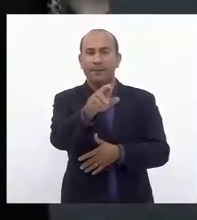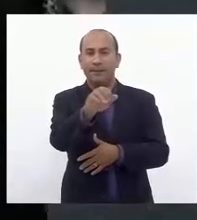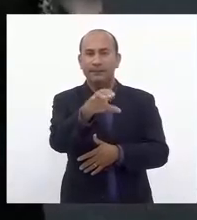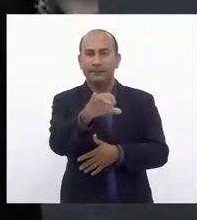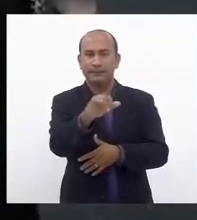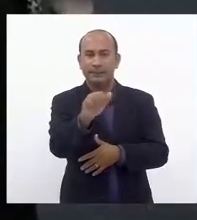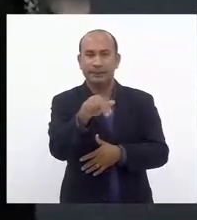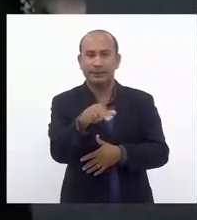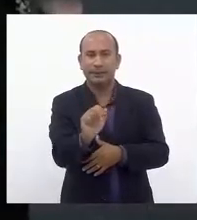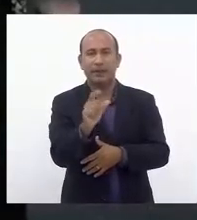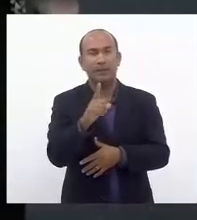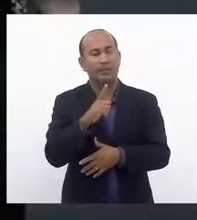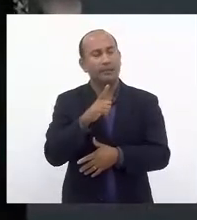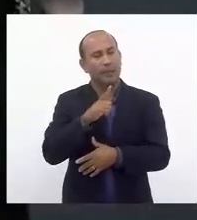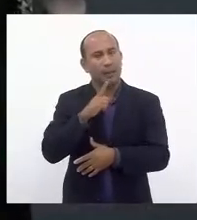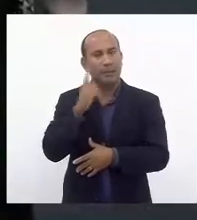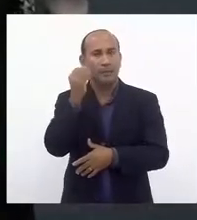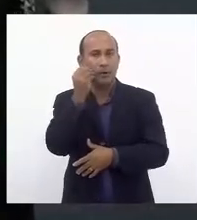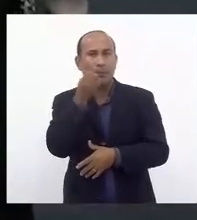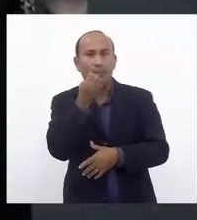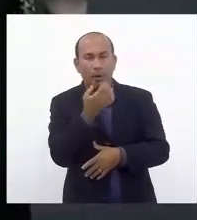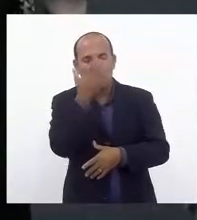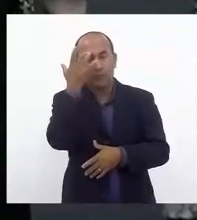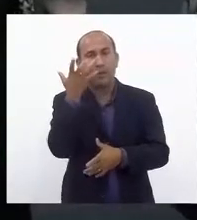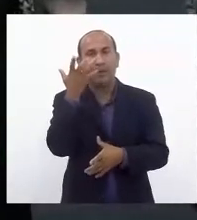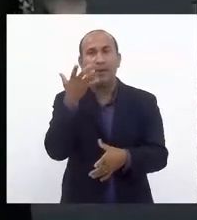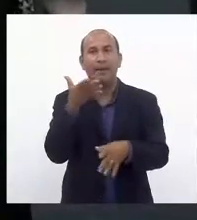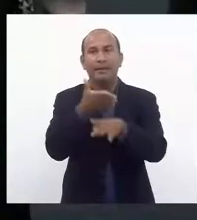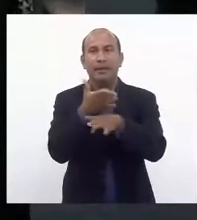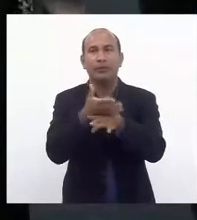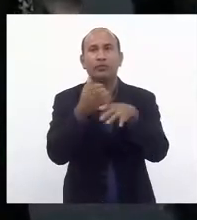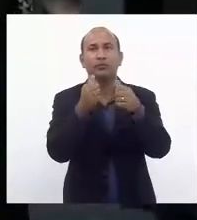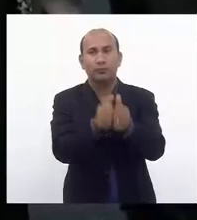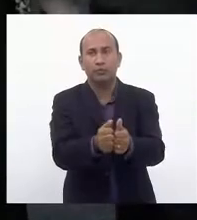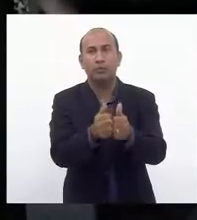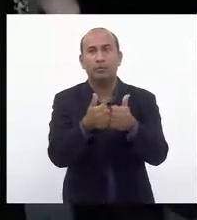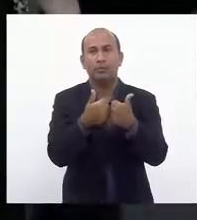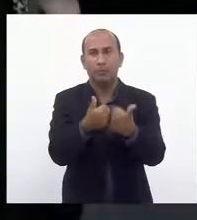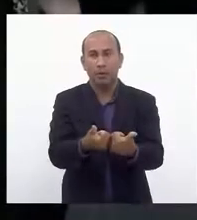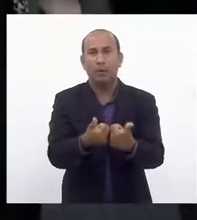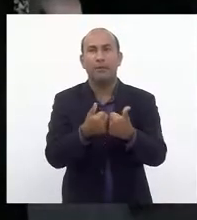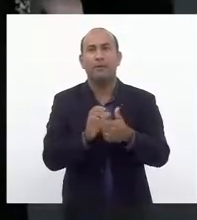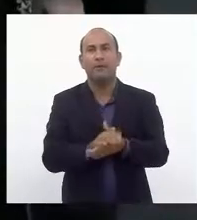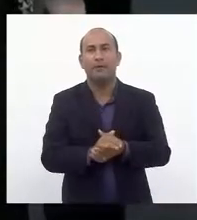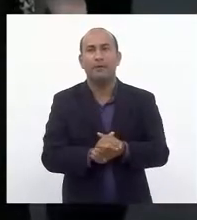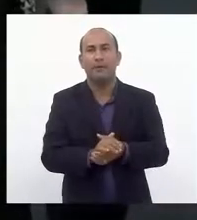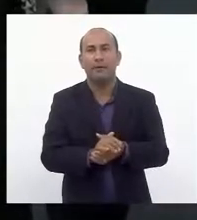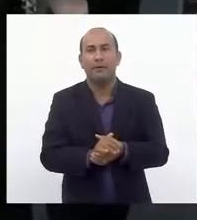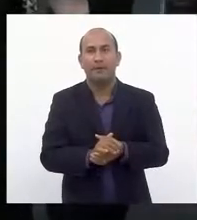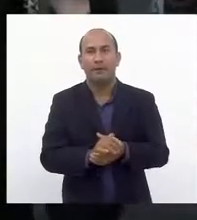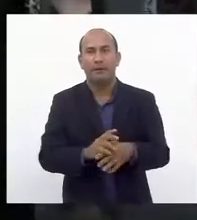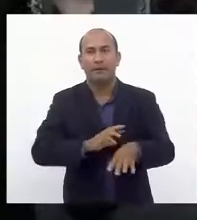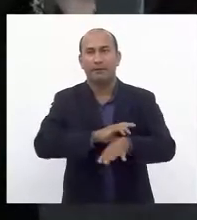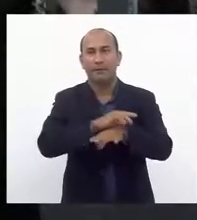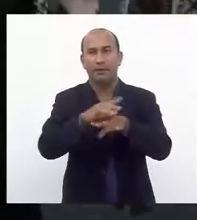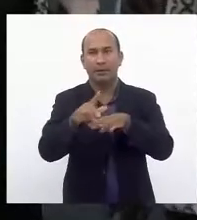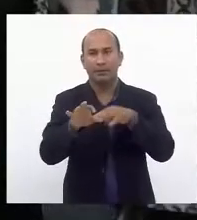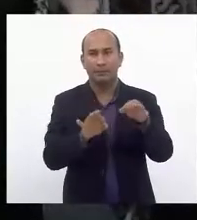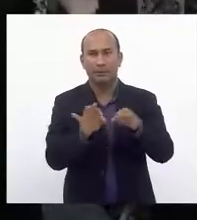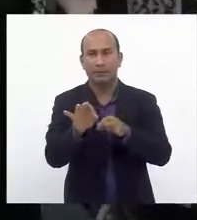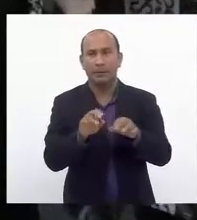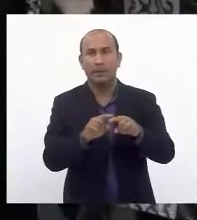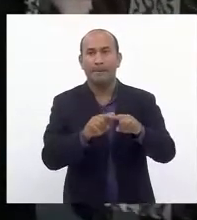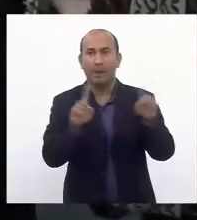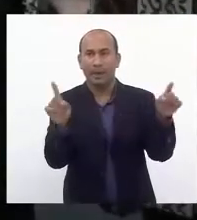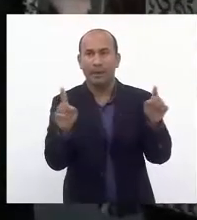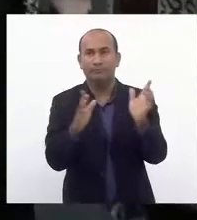bom, tem muita gente tentando navegar nessa onda, e é bom a gente ter feito isso, aberta a cultura para muita gente e muitos projetos. Mas o mérito